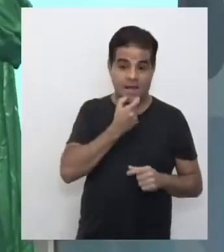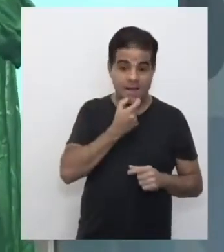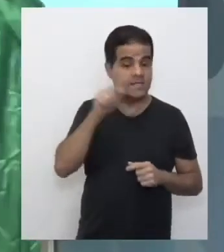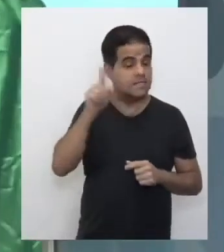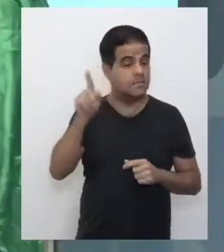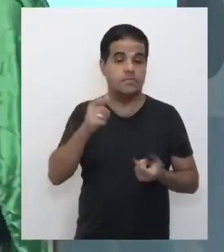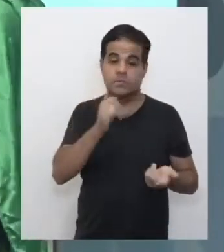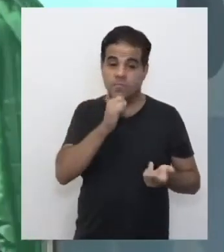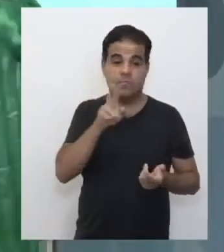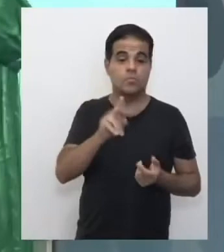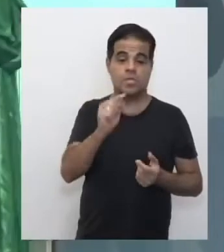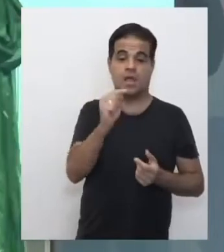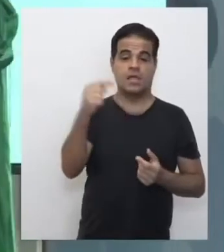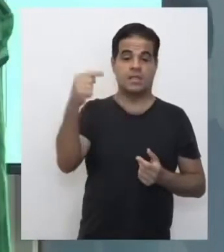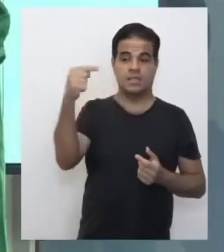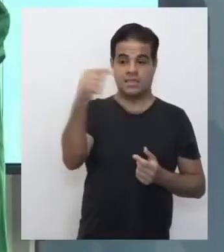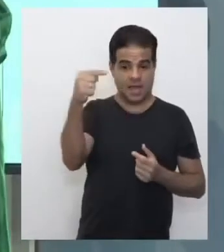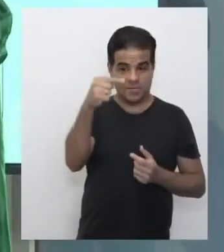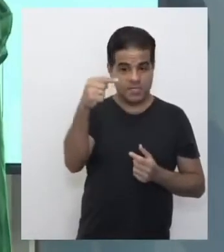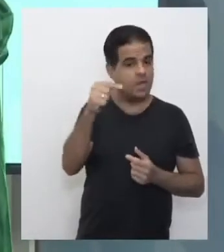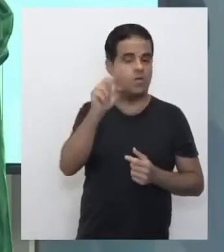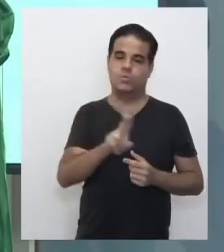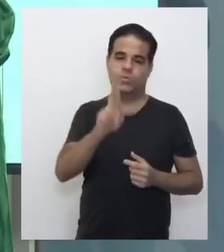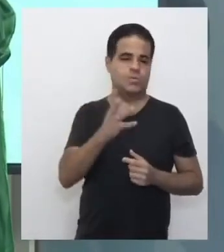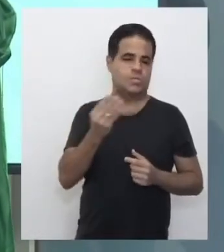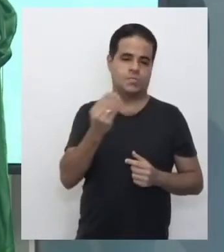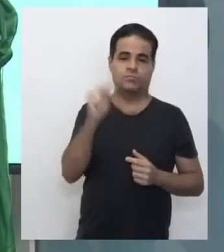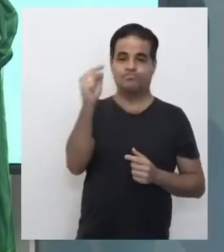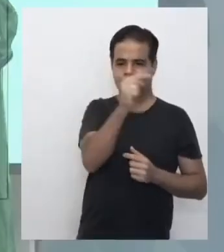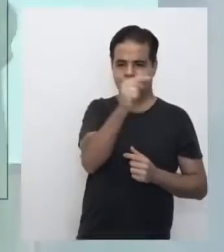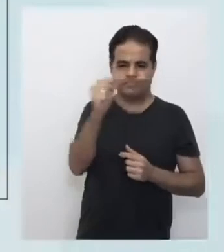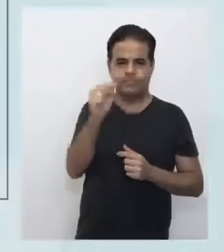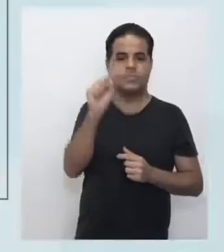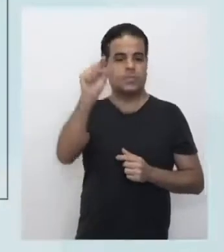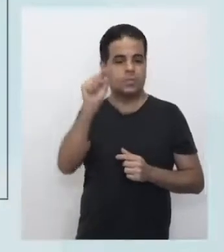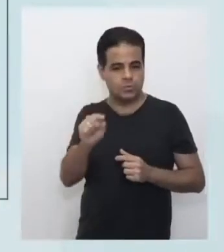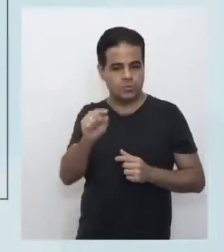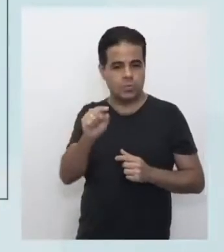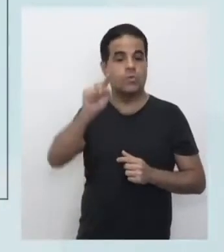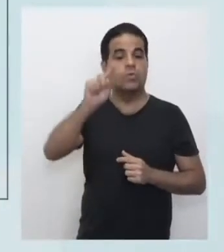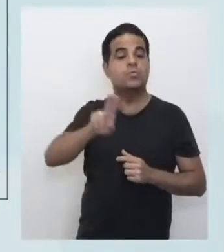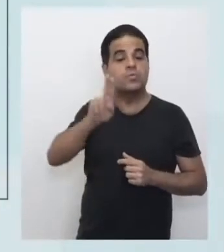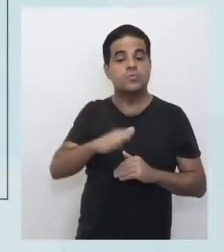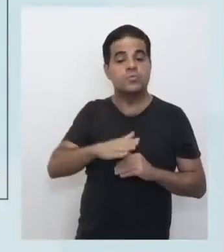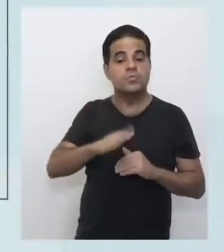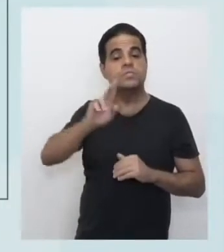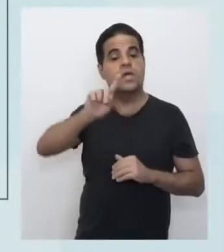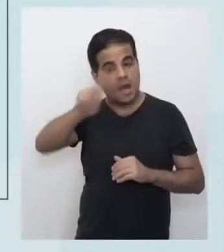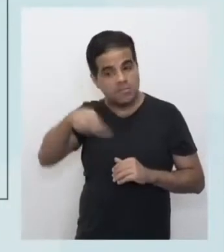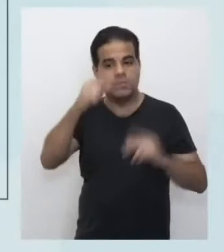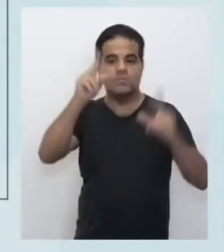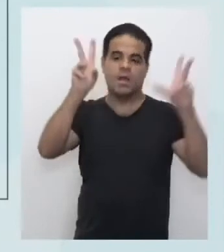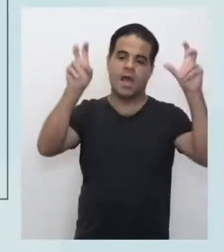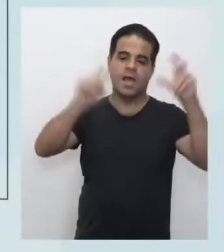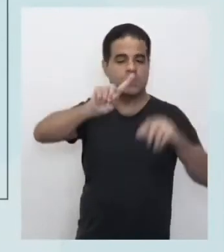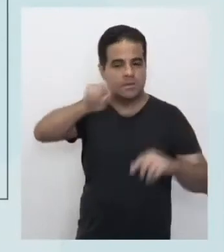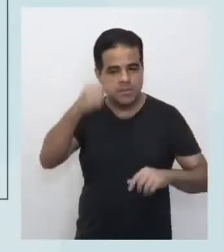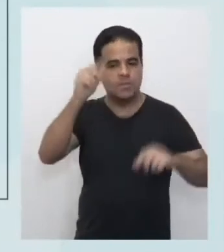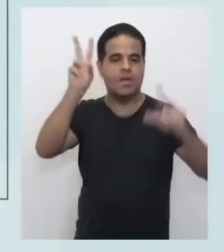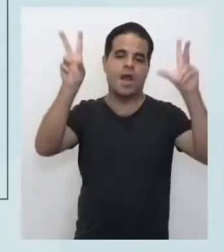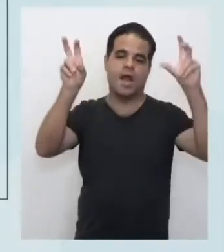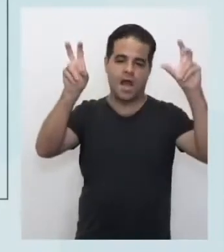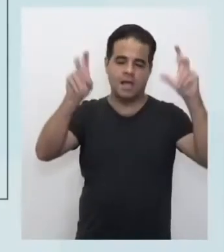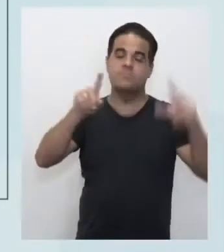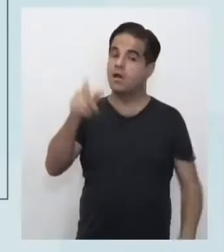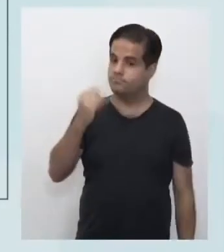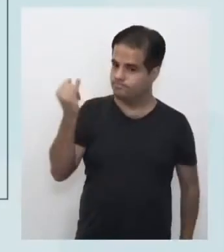tanto travessão, né, como usa em português. Então, em vez de usar dois pontos de tradução, a gente usa vírgula e aspas, né? Vírgula e aspas. É bem